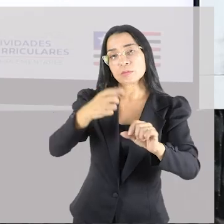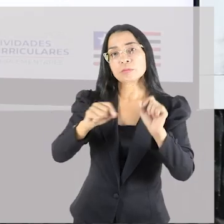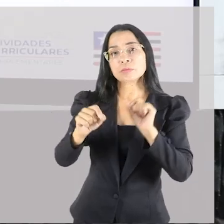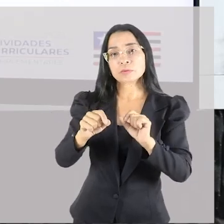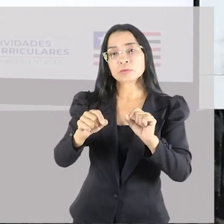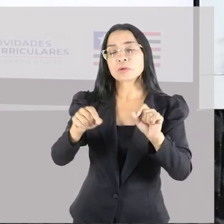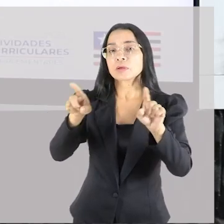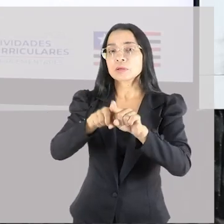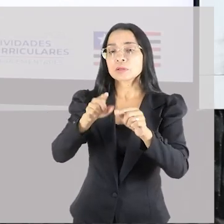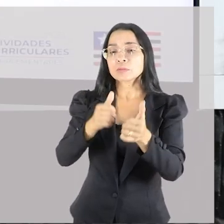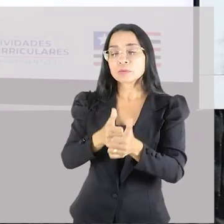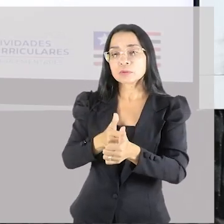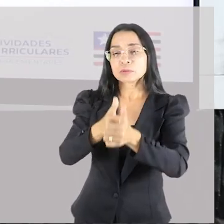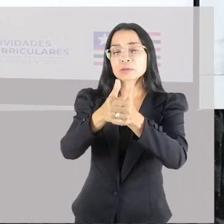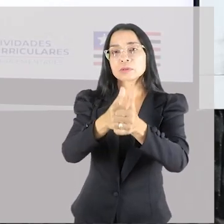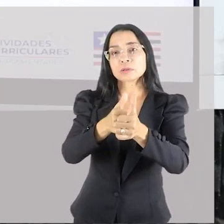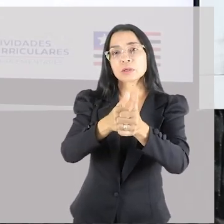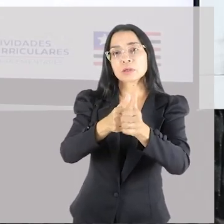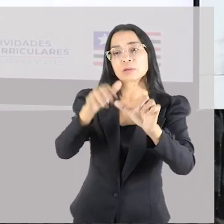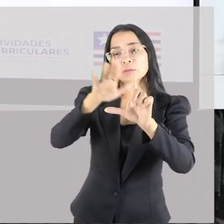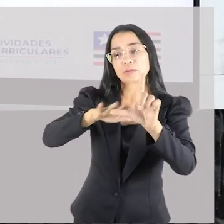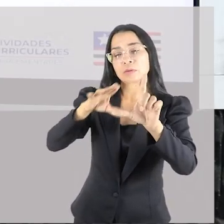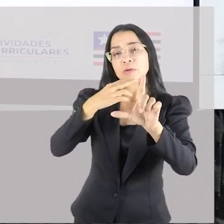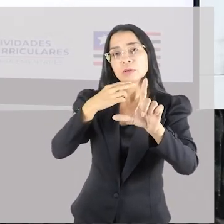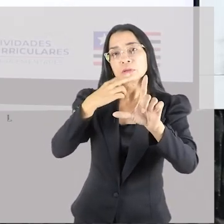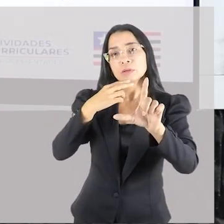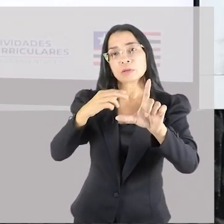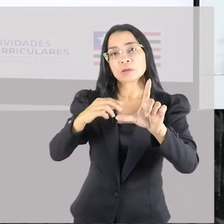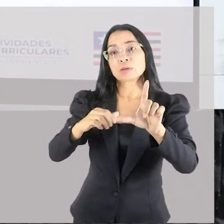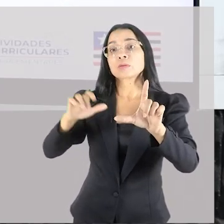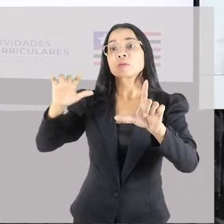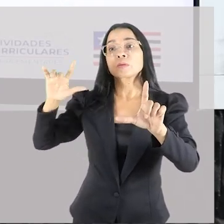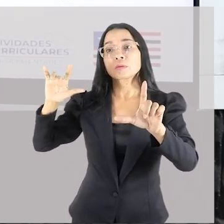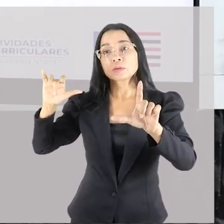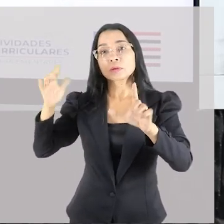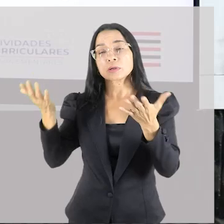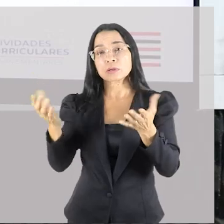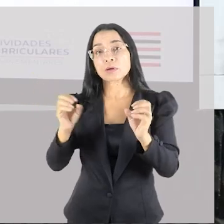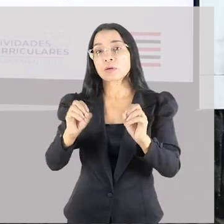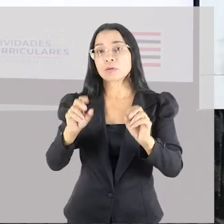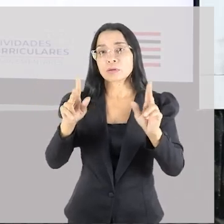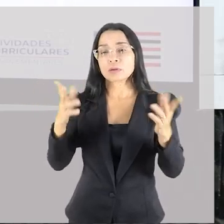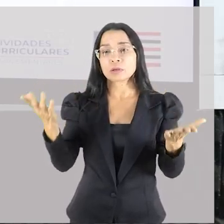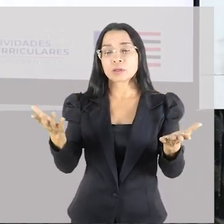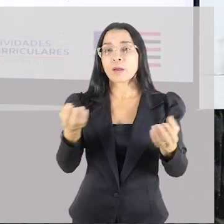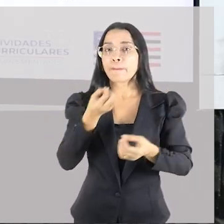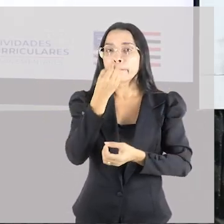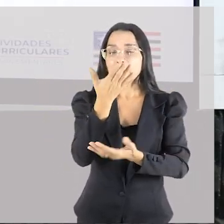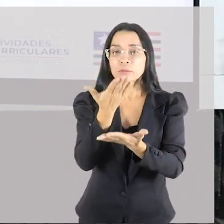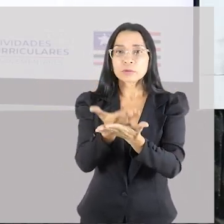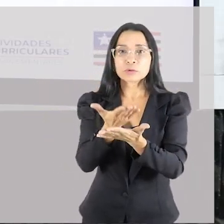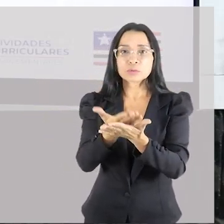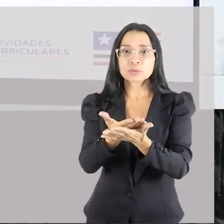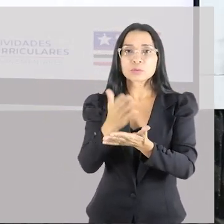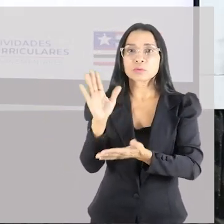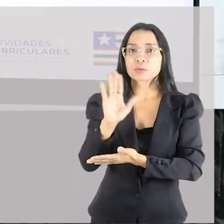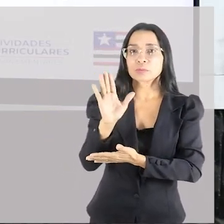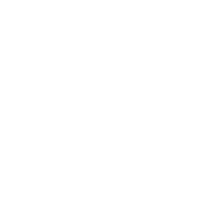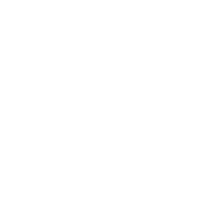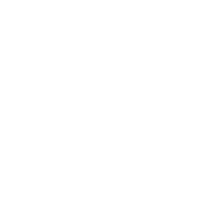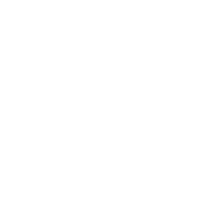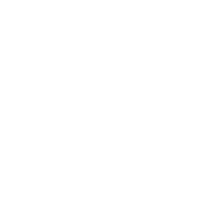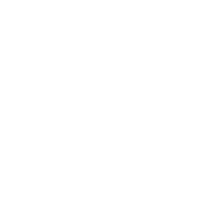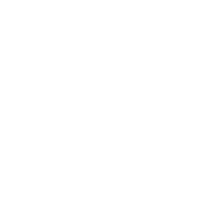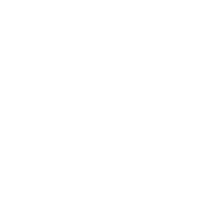também segue a plataforma Gonçalves Dias no Instagram, ok? Bons estudos e até a próxima aula.